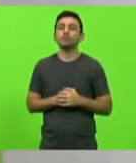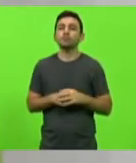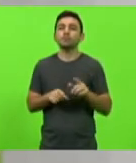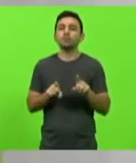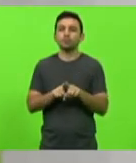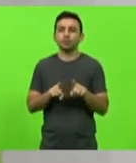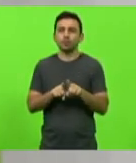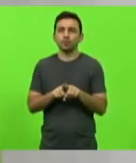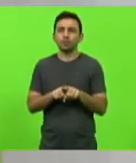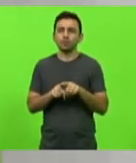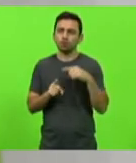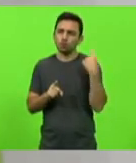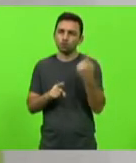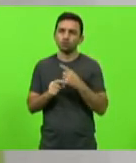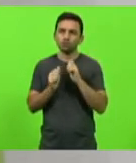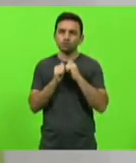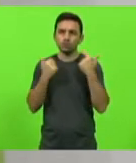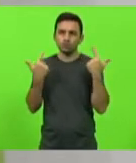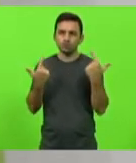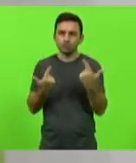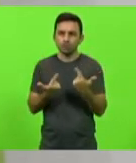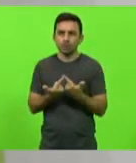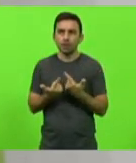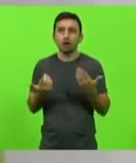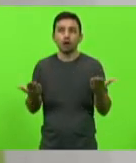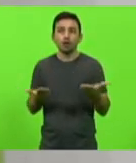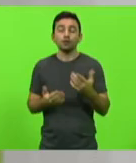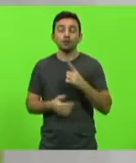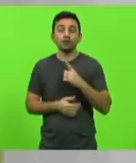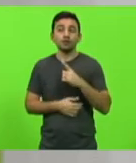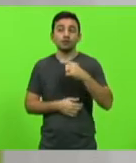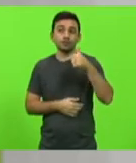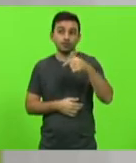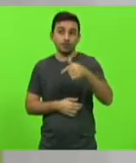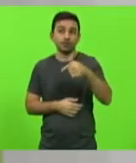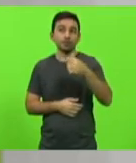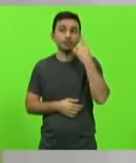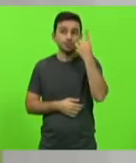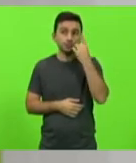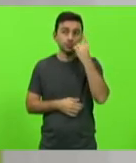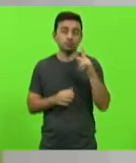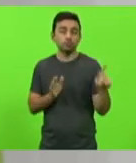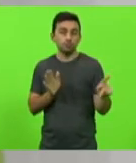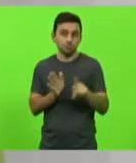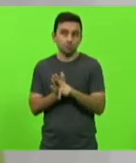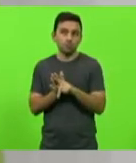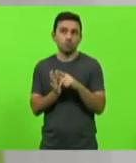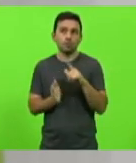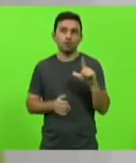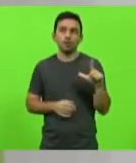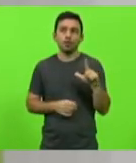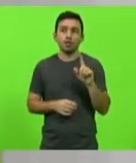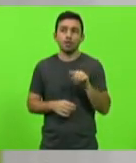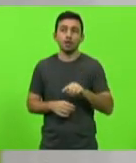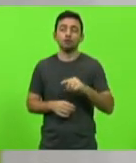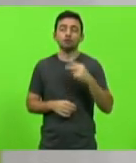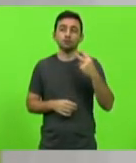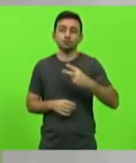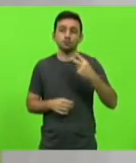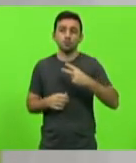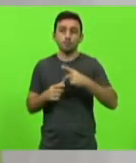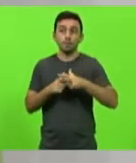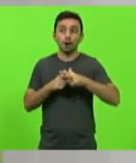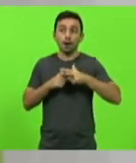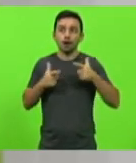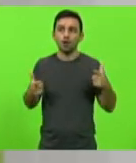Casa Legislativa, então, com 7 deputados do PL, a segunda maior